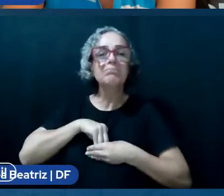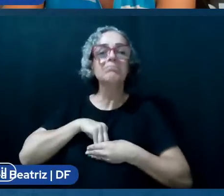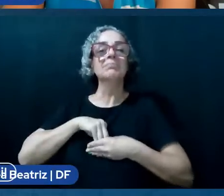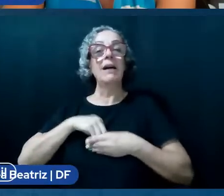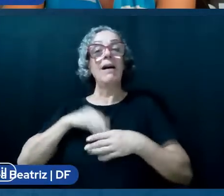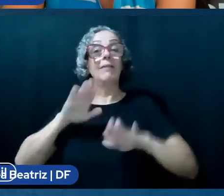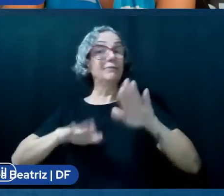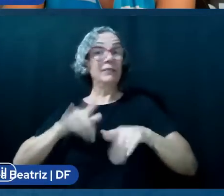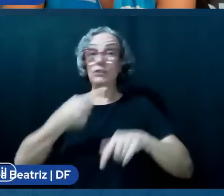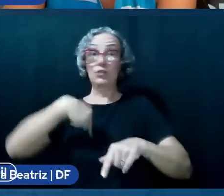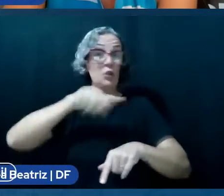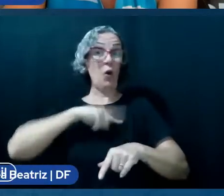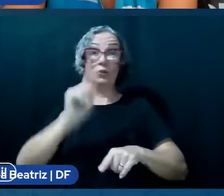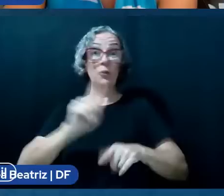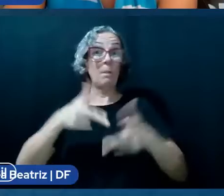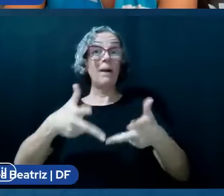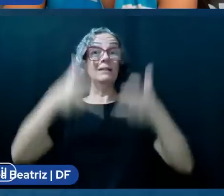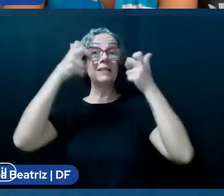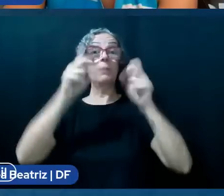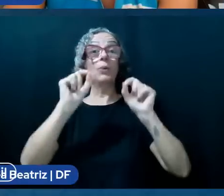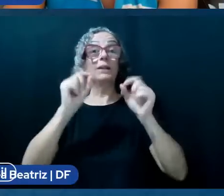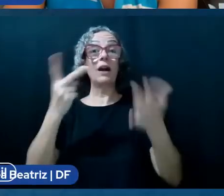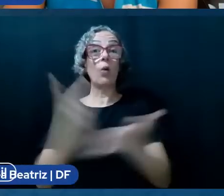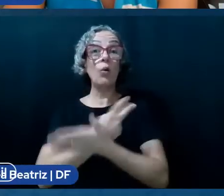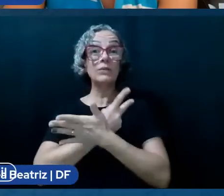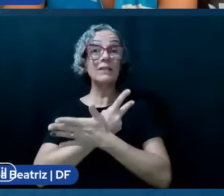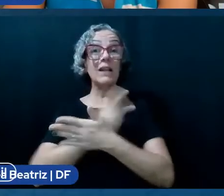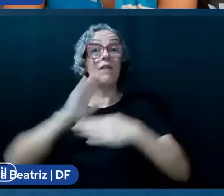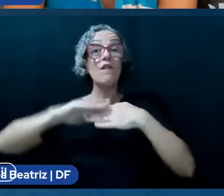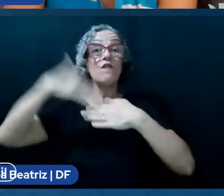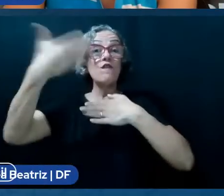passa ao nosso redor. Kardec vai